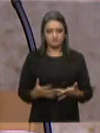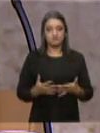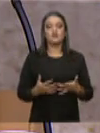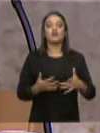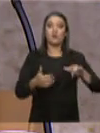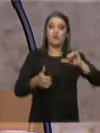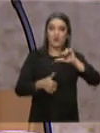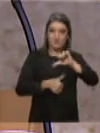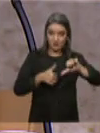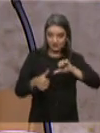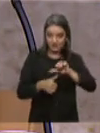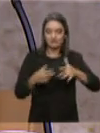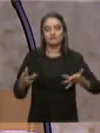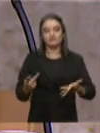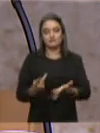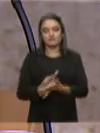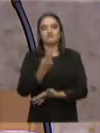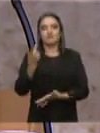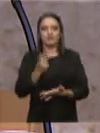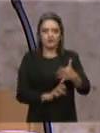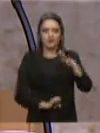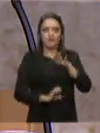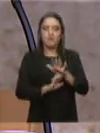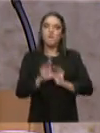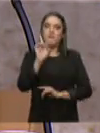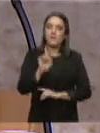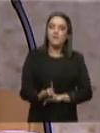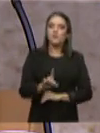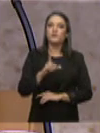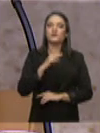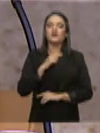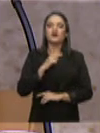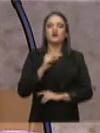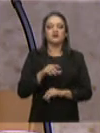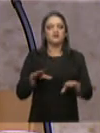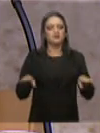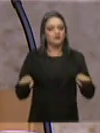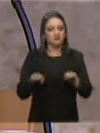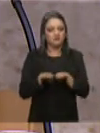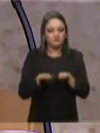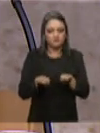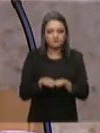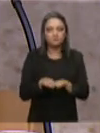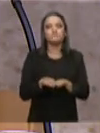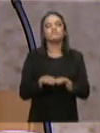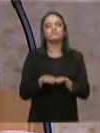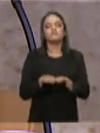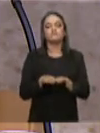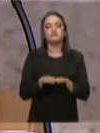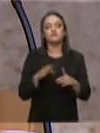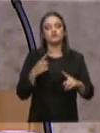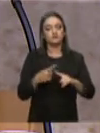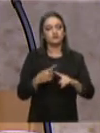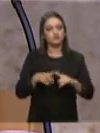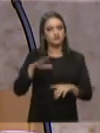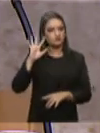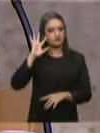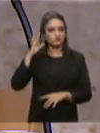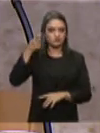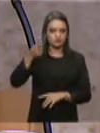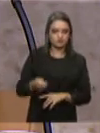alteração no Estado de Direito, elas são equiparáveis, agora sim, no tocante à sentença